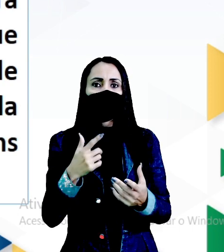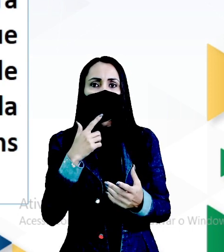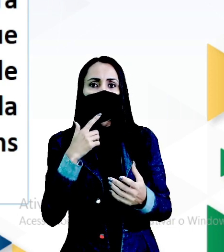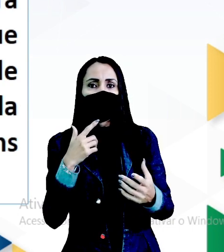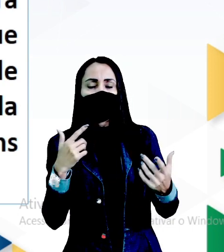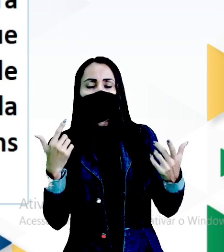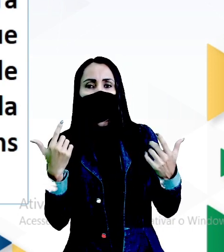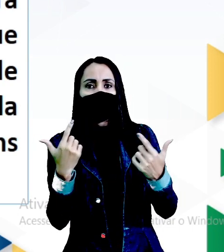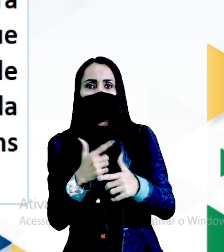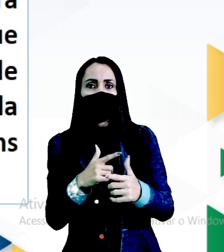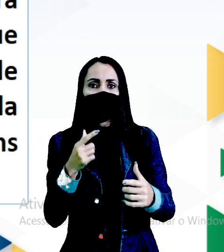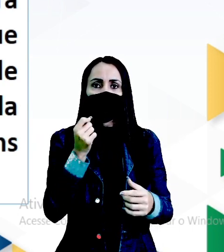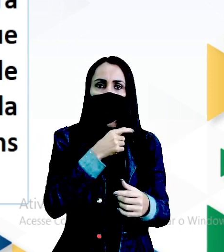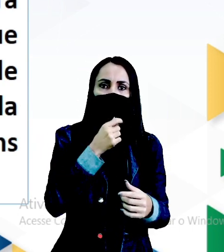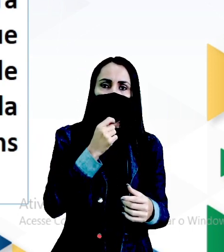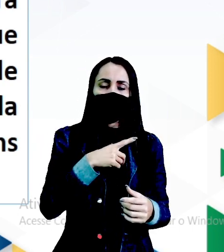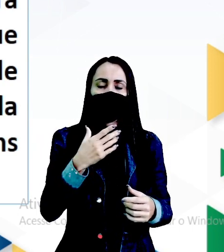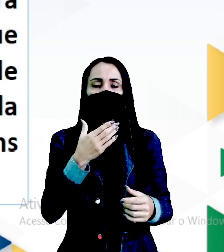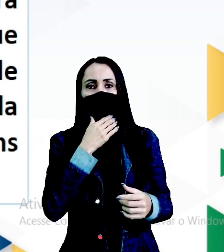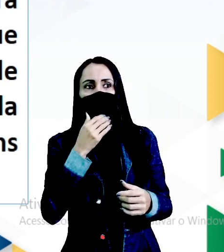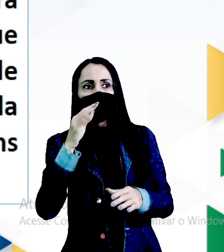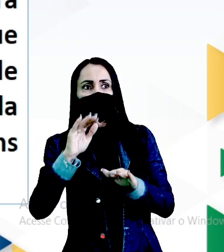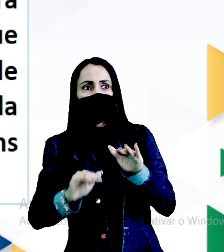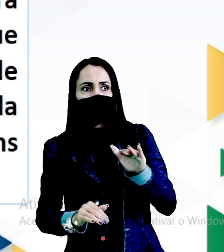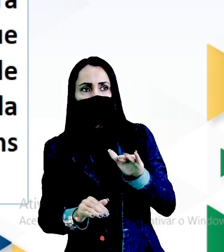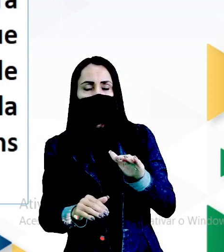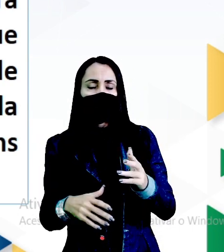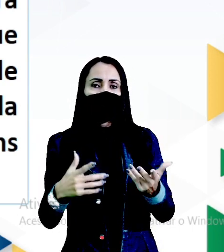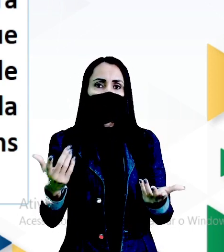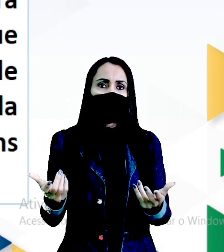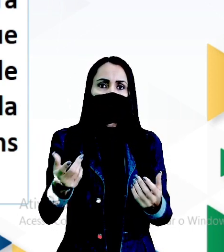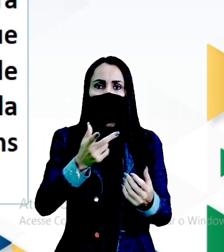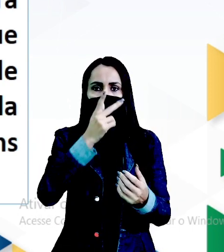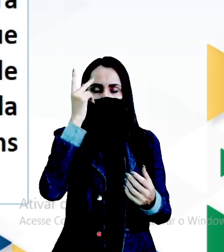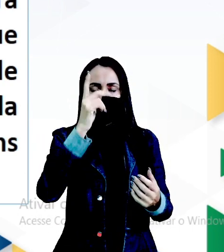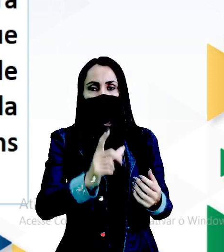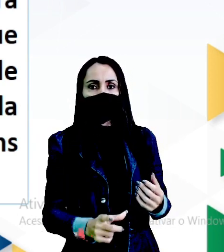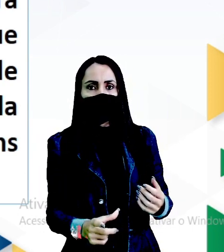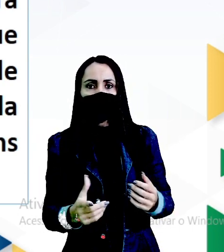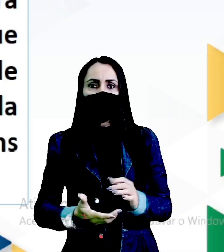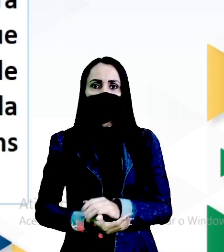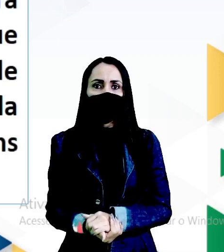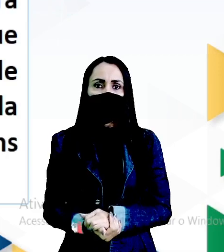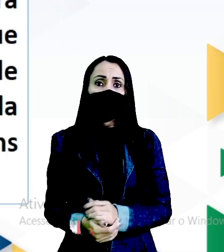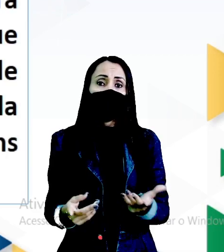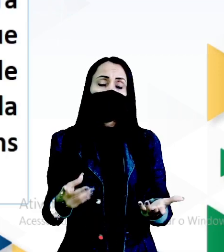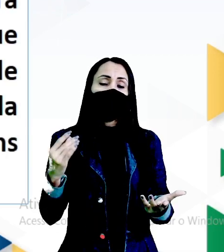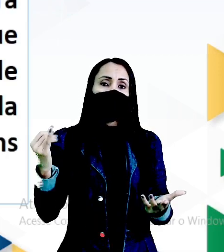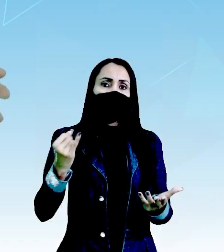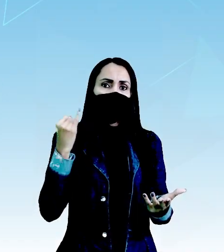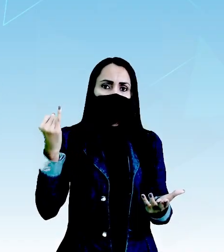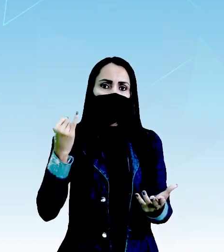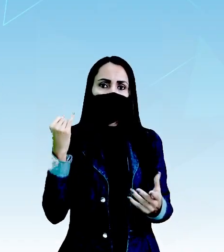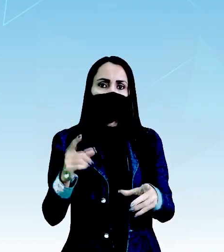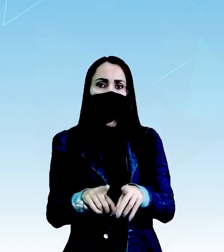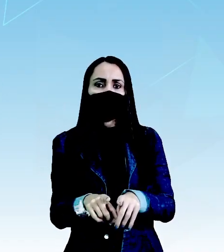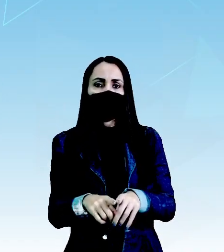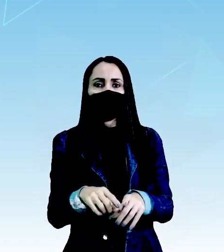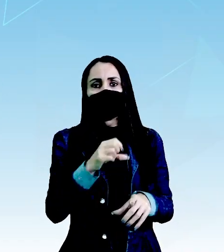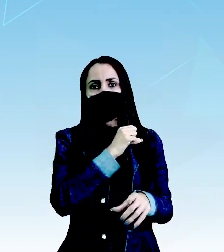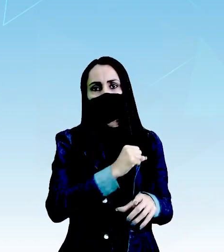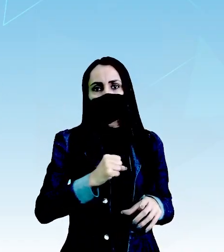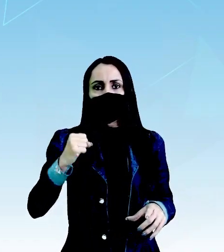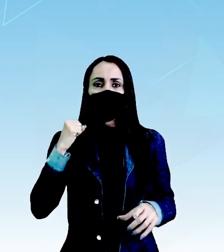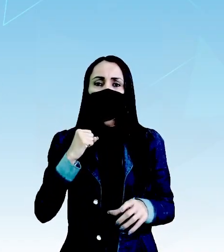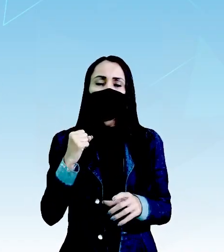fala sobre homens inferiores, pessoas comuns da polis. Então é importante salientar que Aristóteles, o